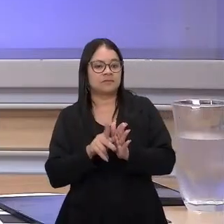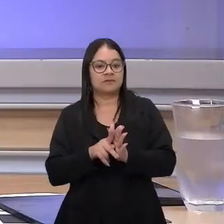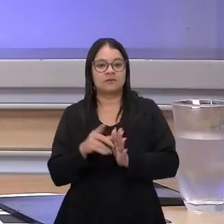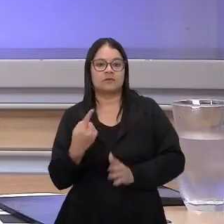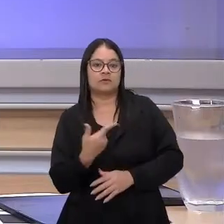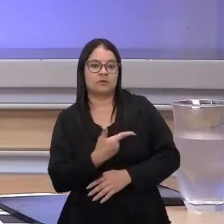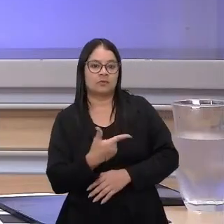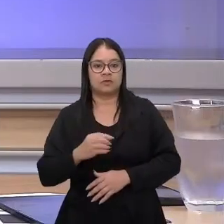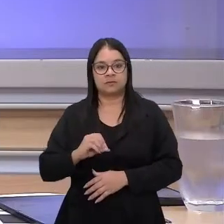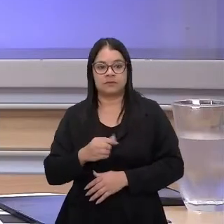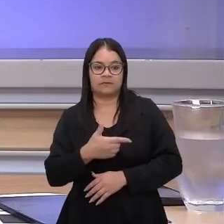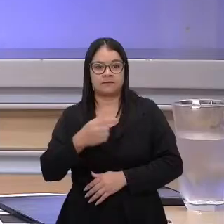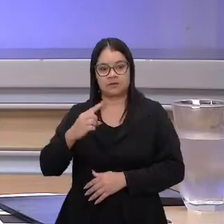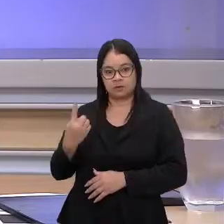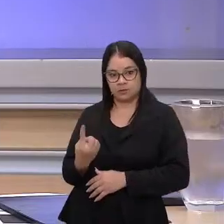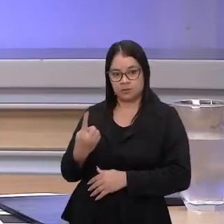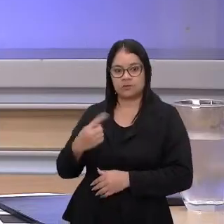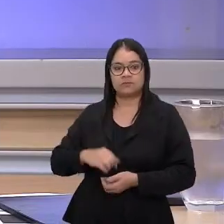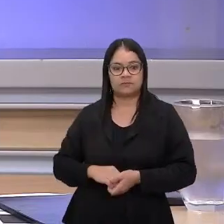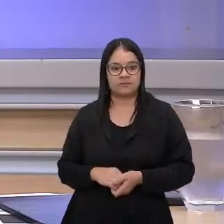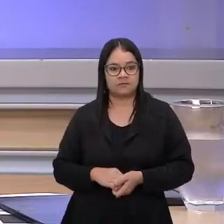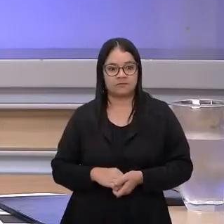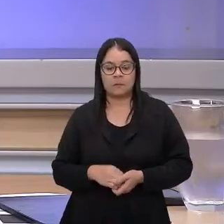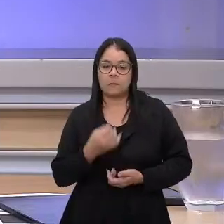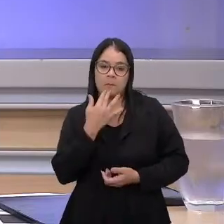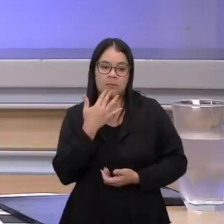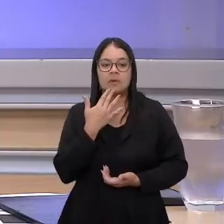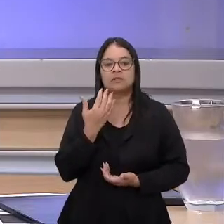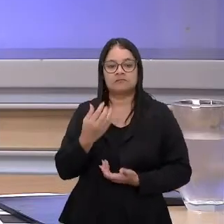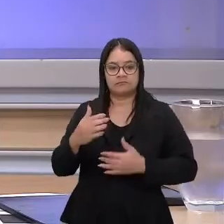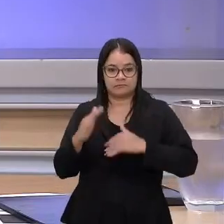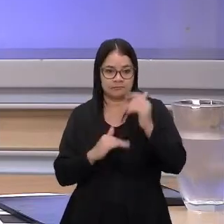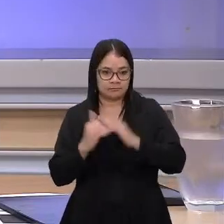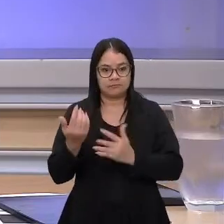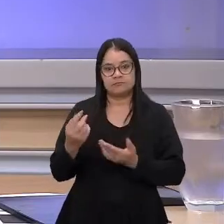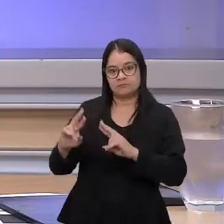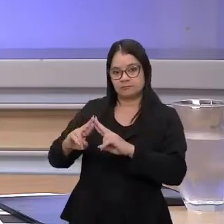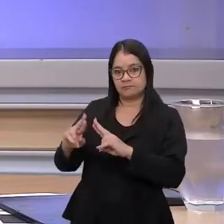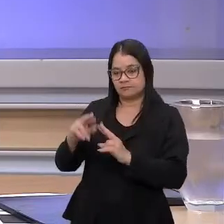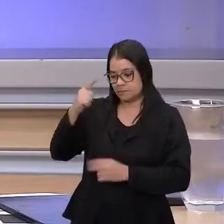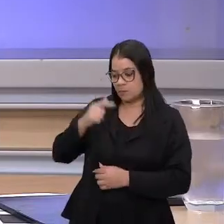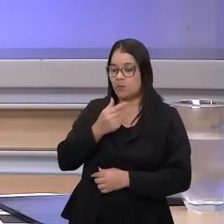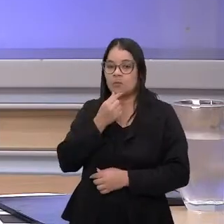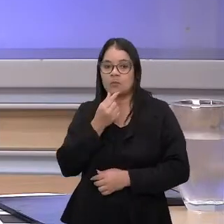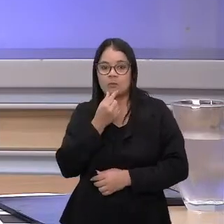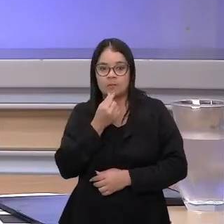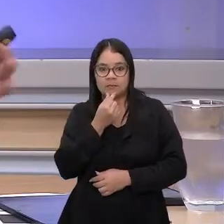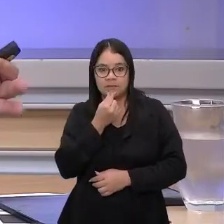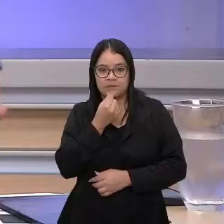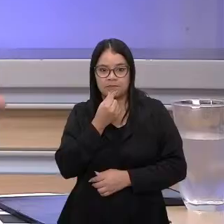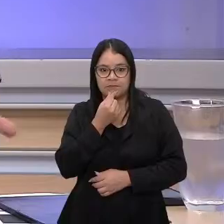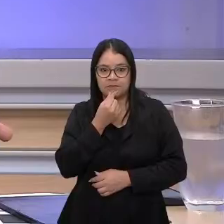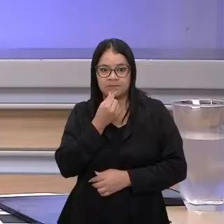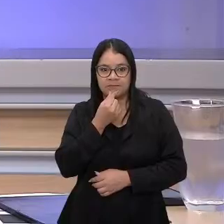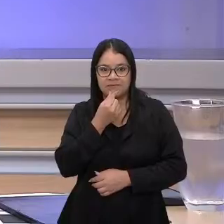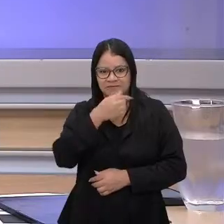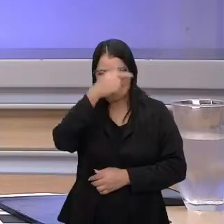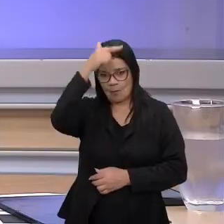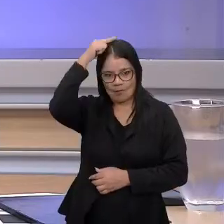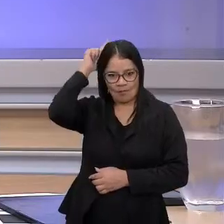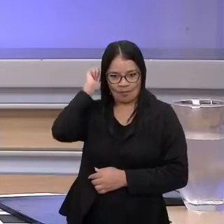2021. Né? A gente veio trazer aqui também boas práticas da rede. E eu sou um homem